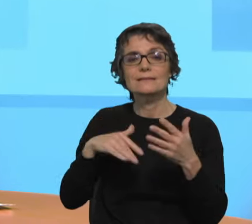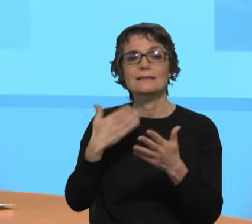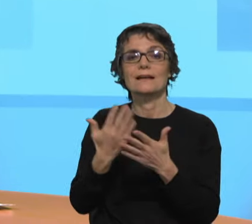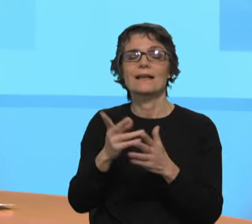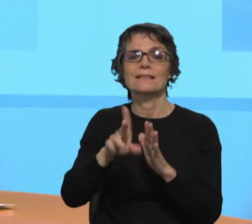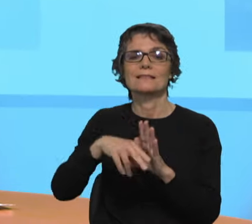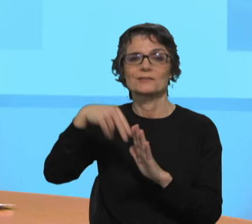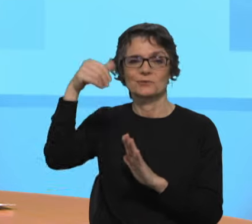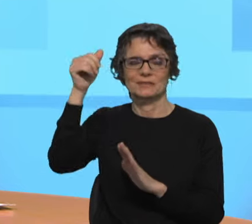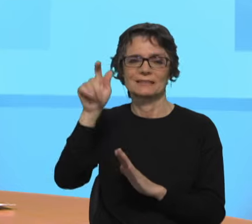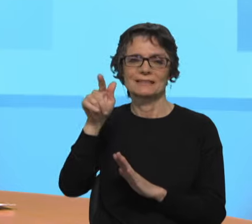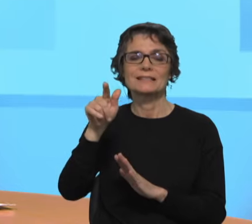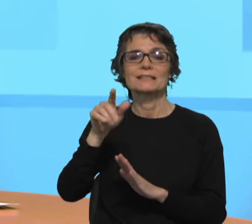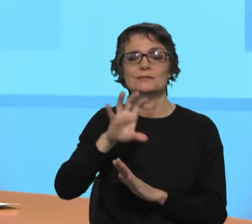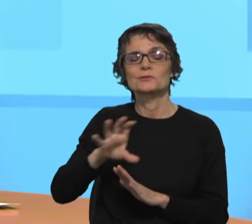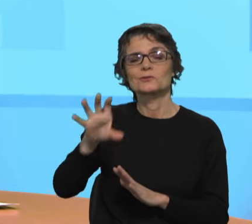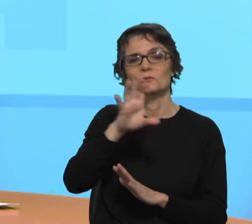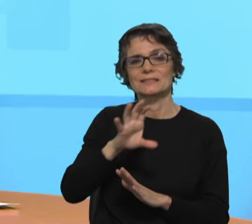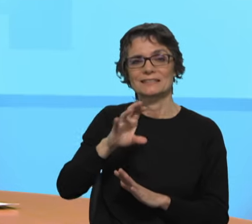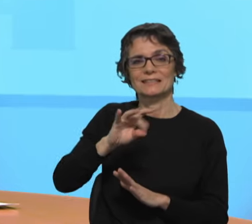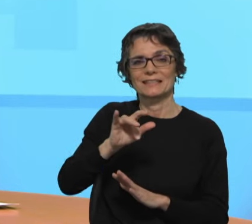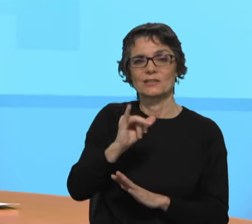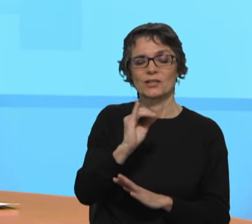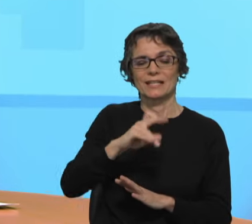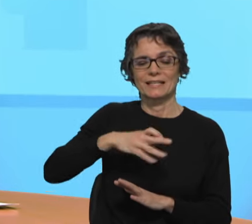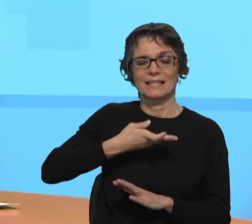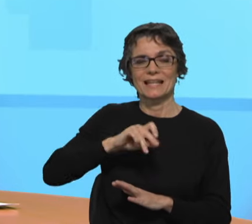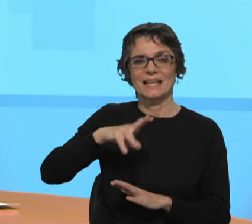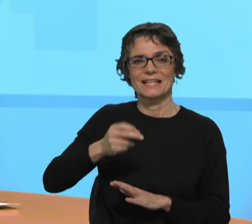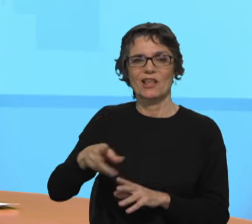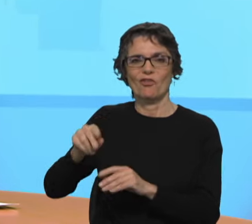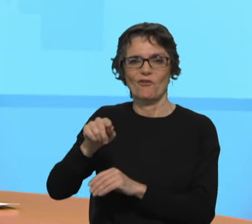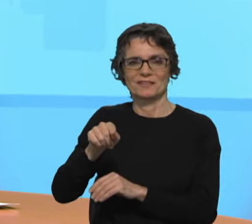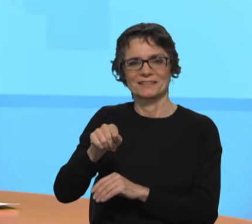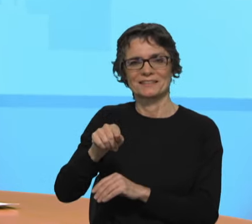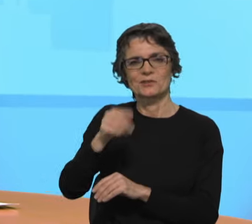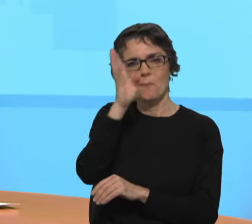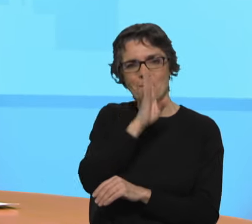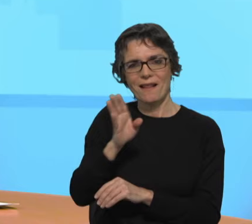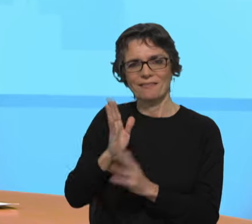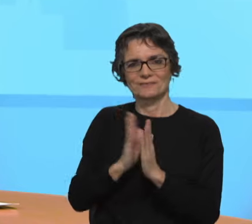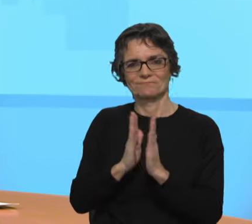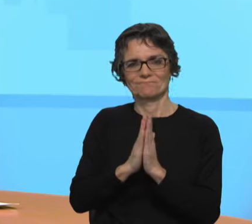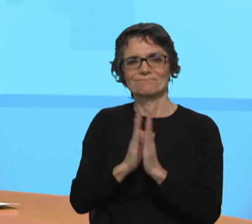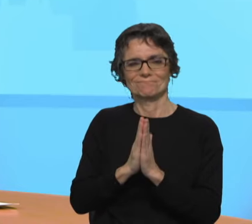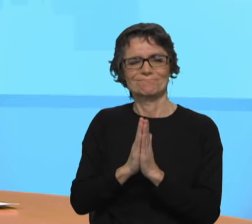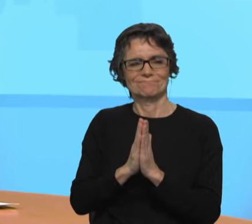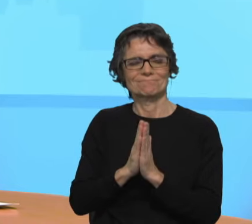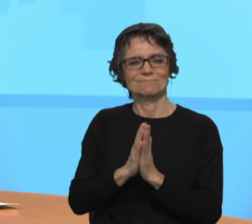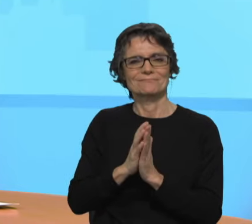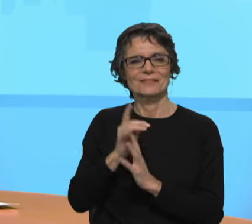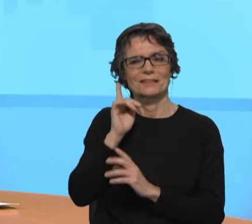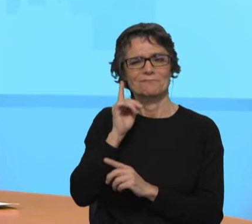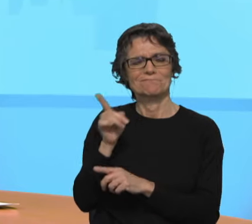concelho de Idan nova onde para conhecer a tradição religiosa importa ter por perto António